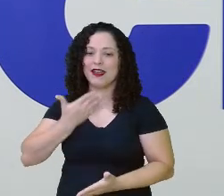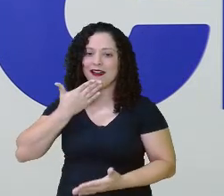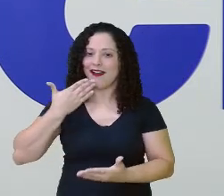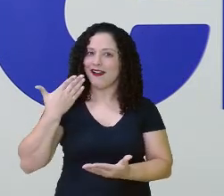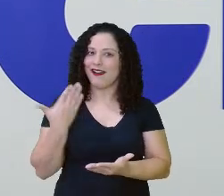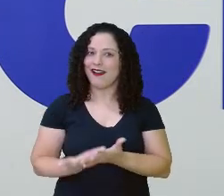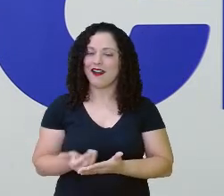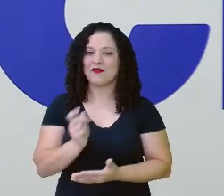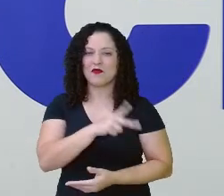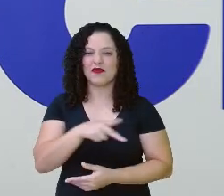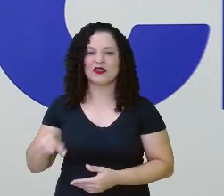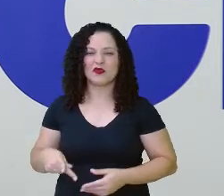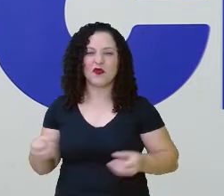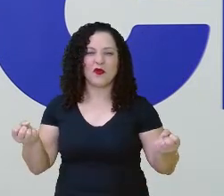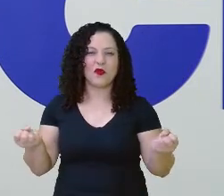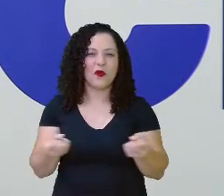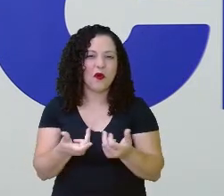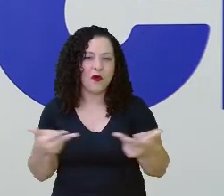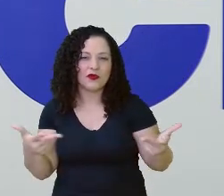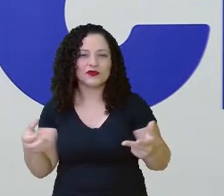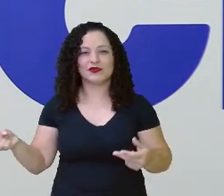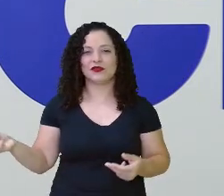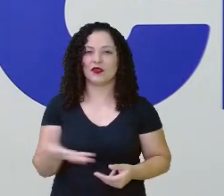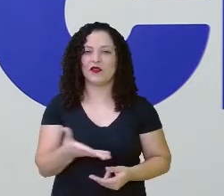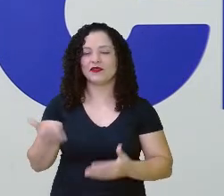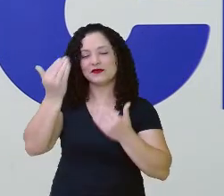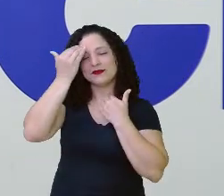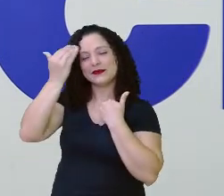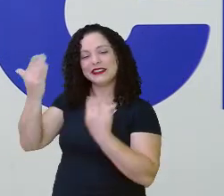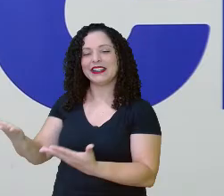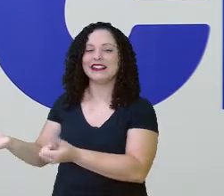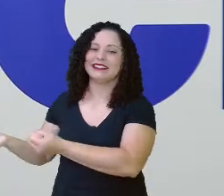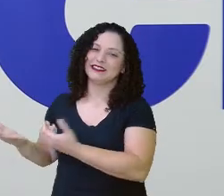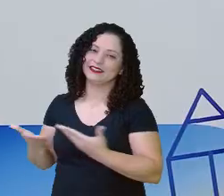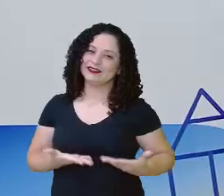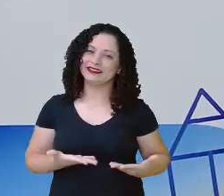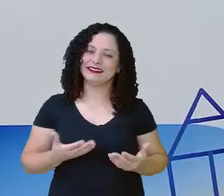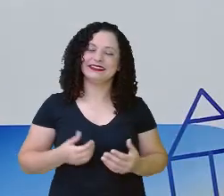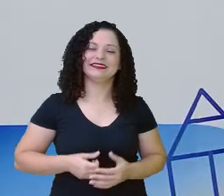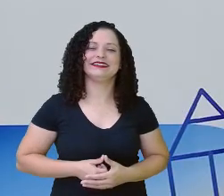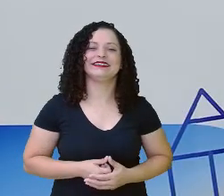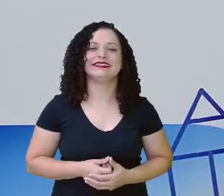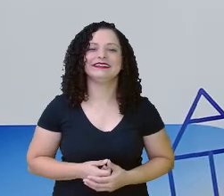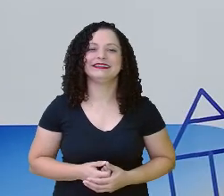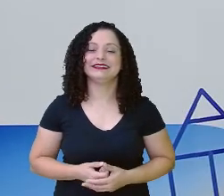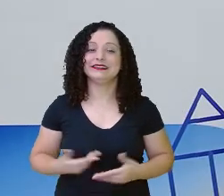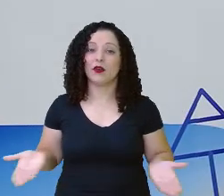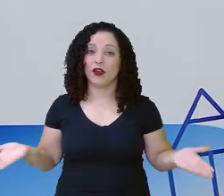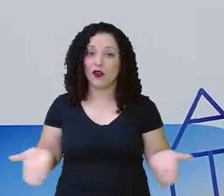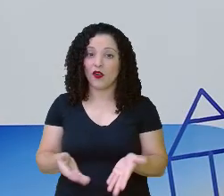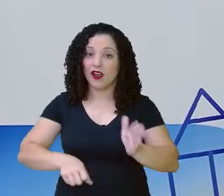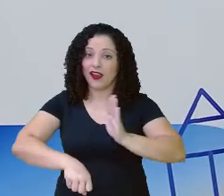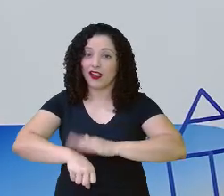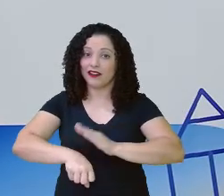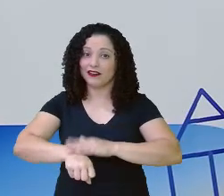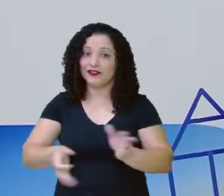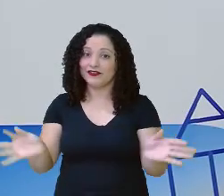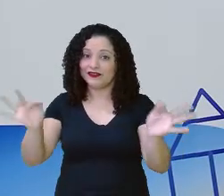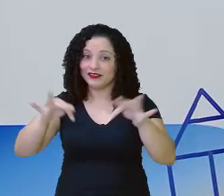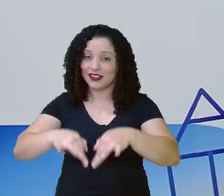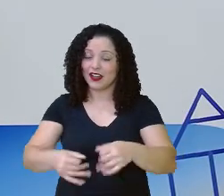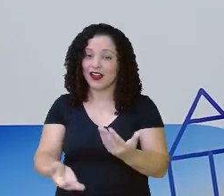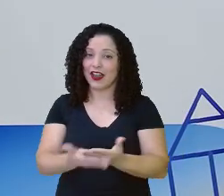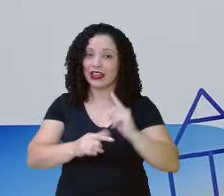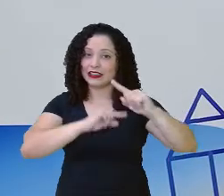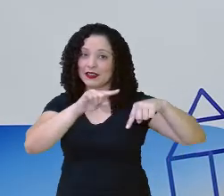aulas do professor, que sempre tem coisas interessantes para a gente. Obrigada pelo convite, professor. Por nada, então já encerramos por aqui com essa dica de hoje. A